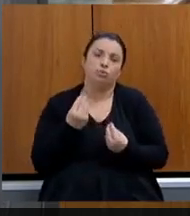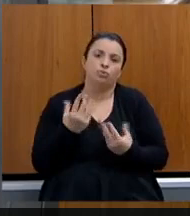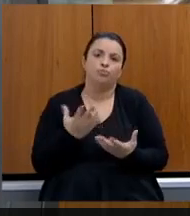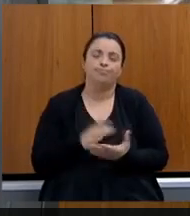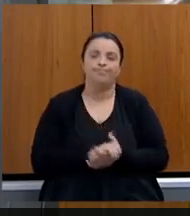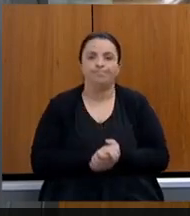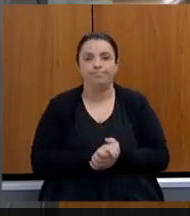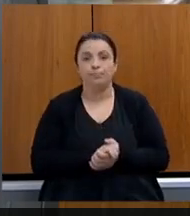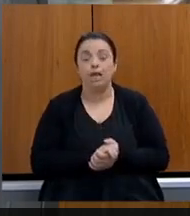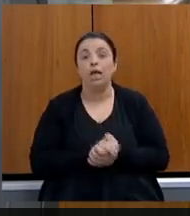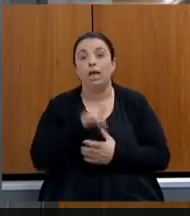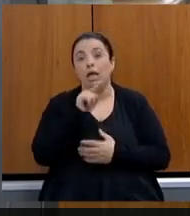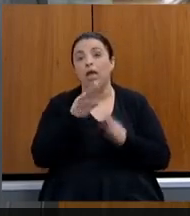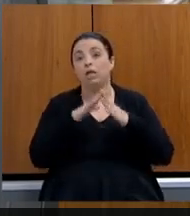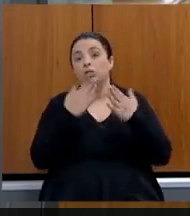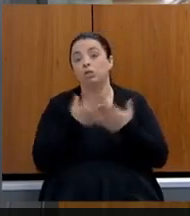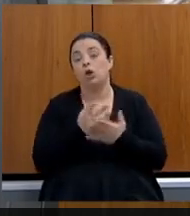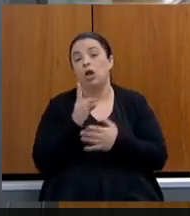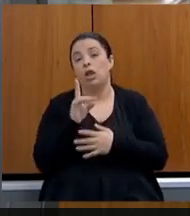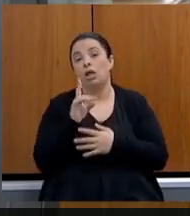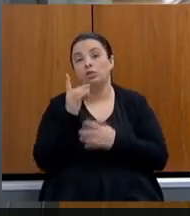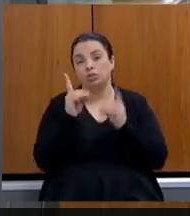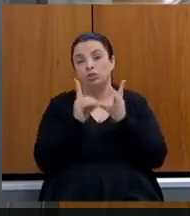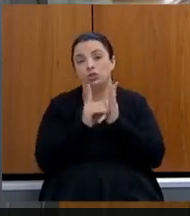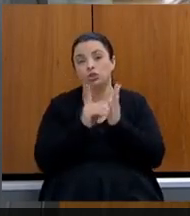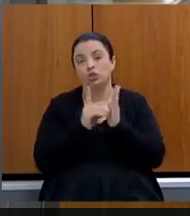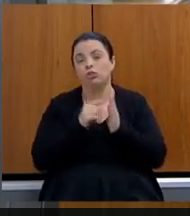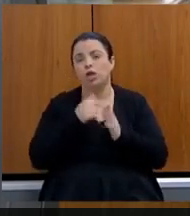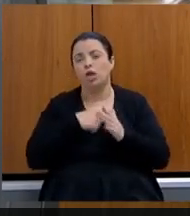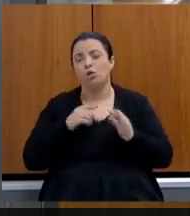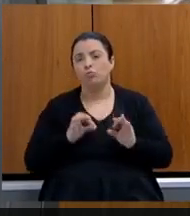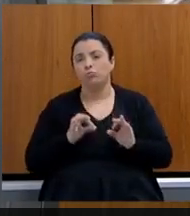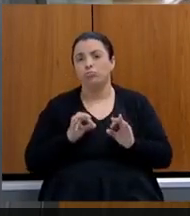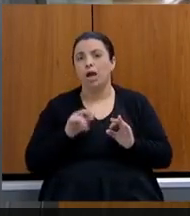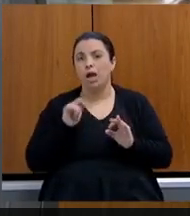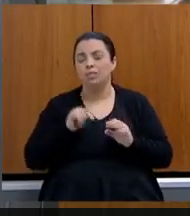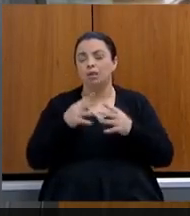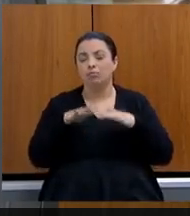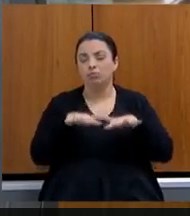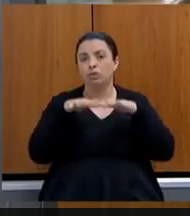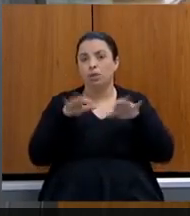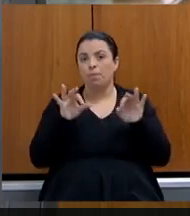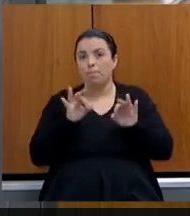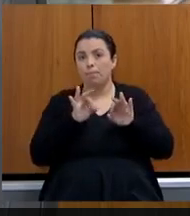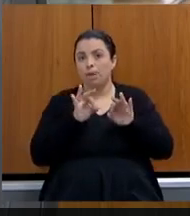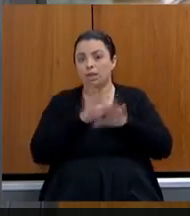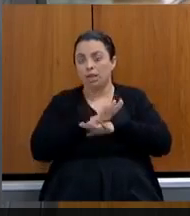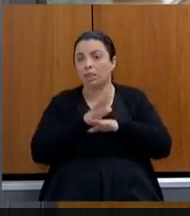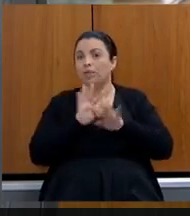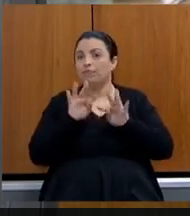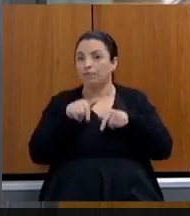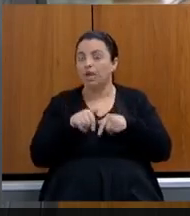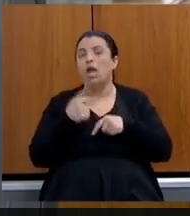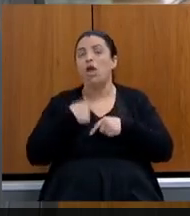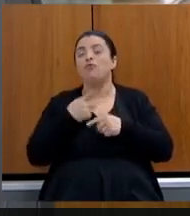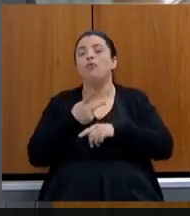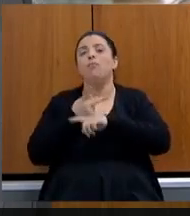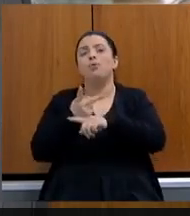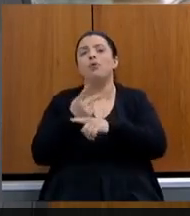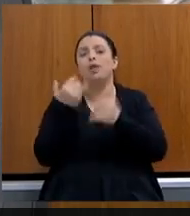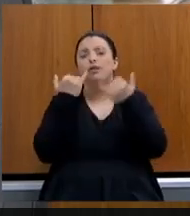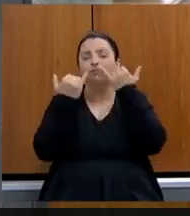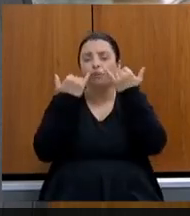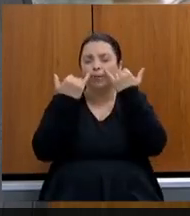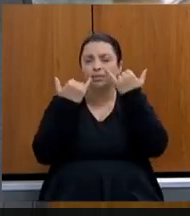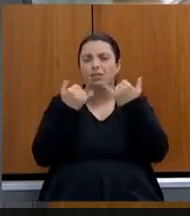situação da escola indígena eu vou prontamente tão logo os fins r a audiência procurar essa informação a solicitação